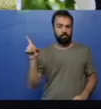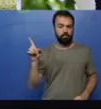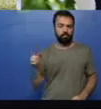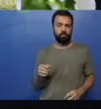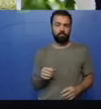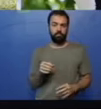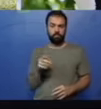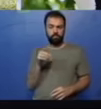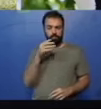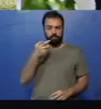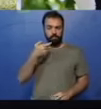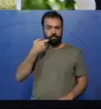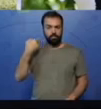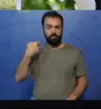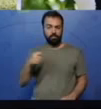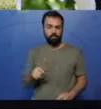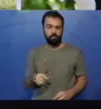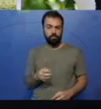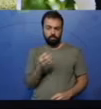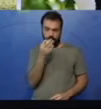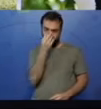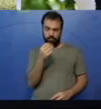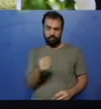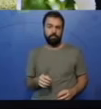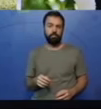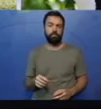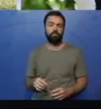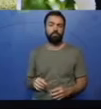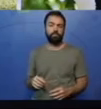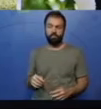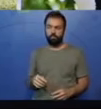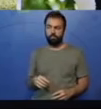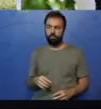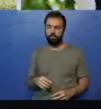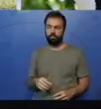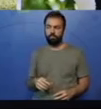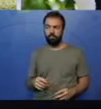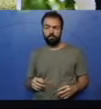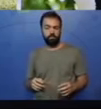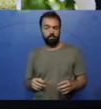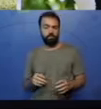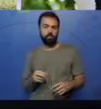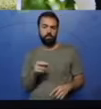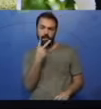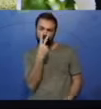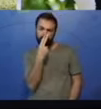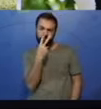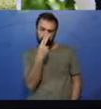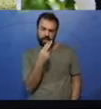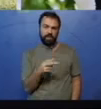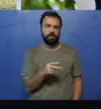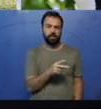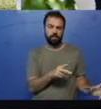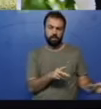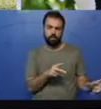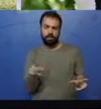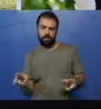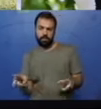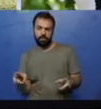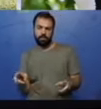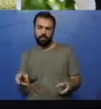que respiram debaixo d'água, são animais que têm nadadeiras e têm toda uma estrutura do corpo adaptada para o ambiente